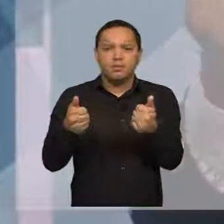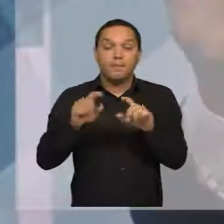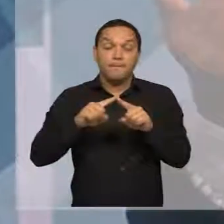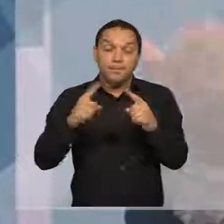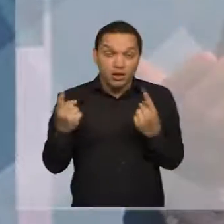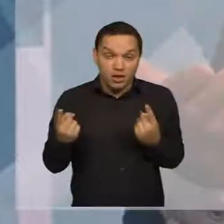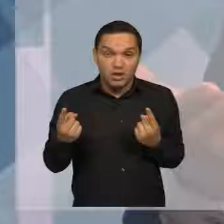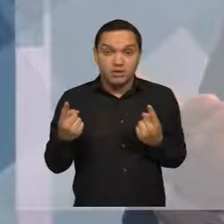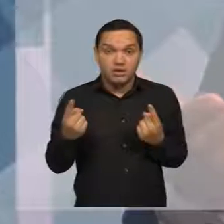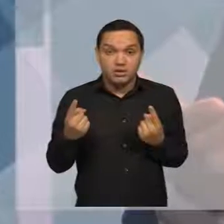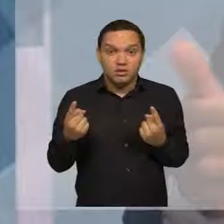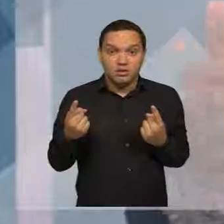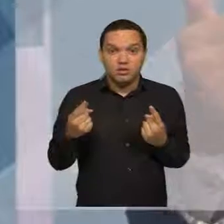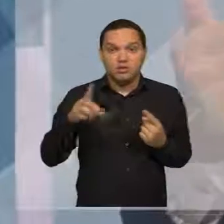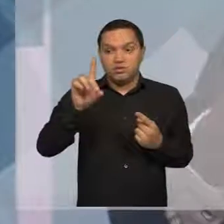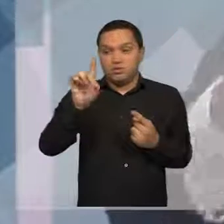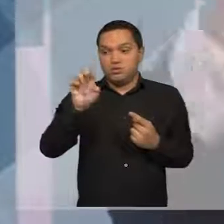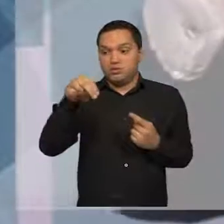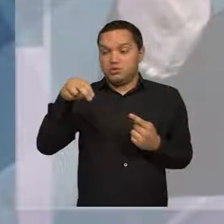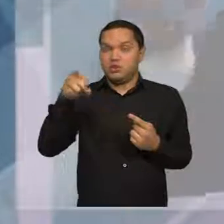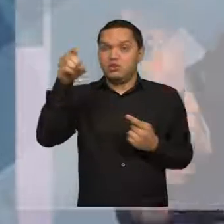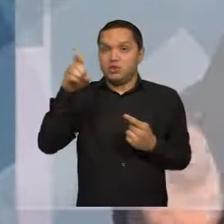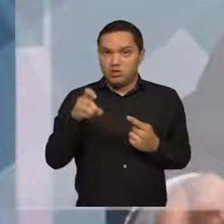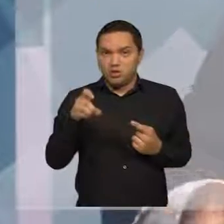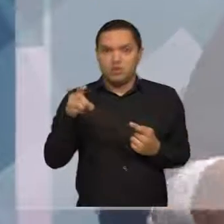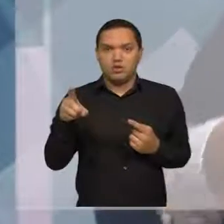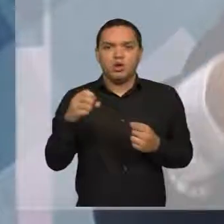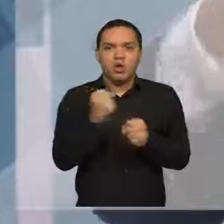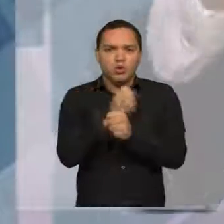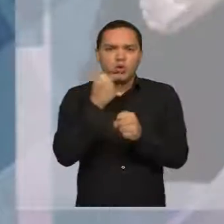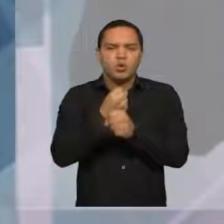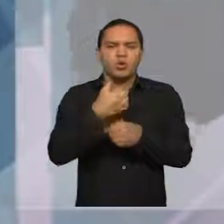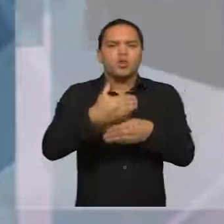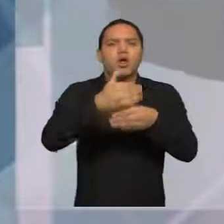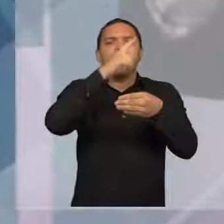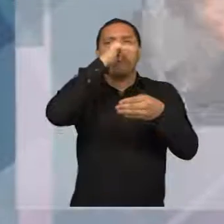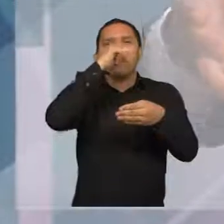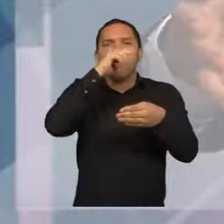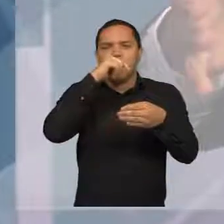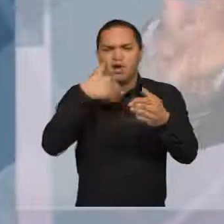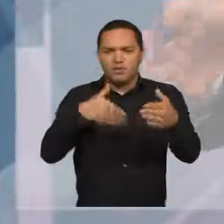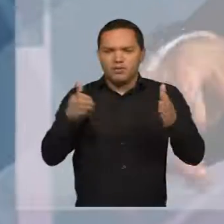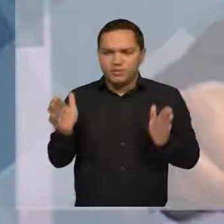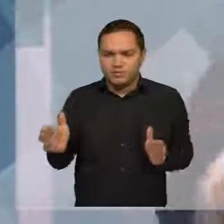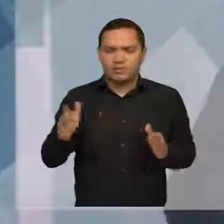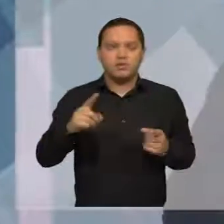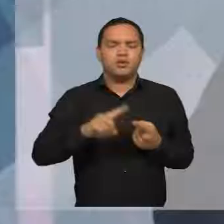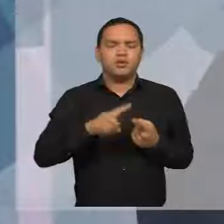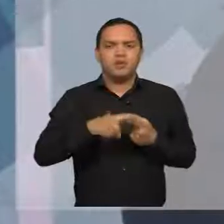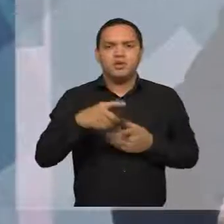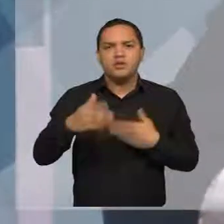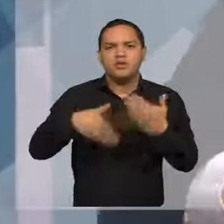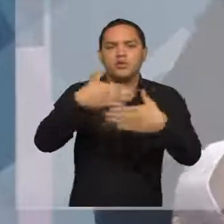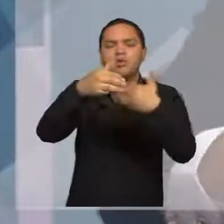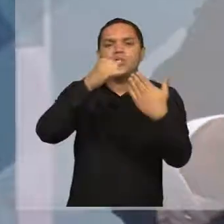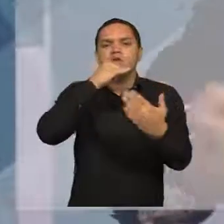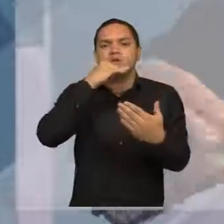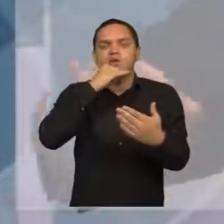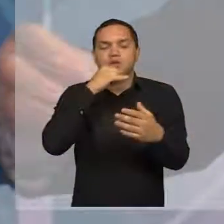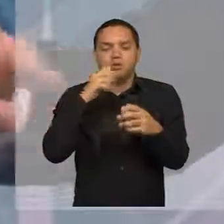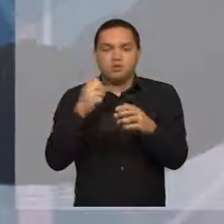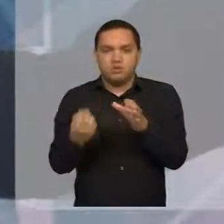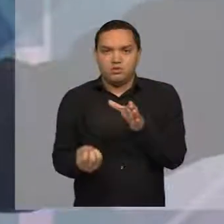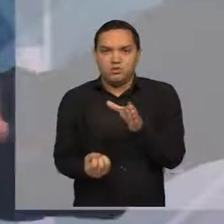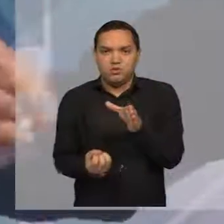a ação do Denox, no sentido de construção de barragem, né? Todo o desenvolvimento, por exemplo, da